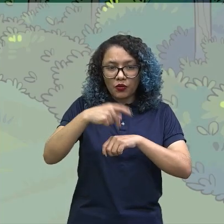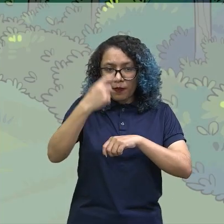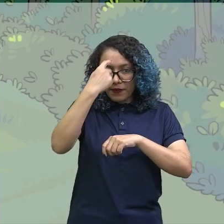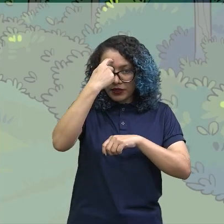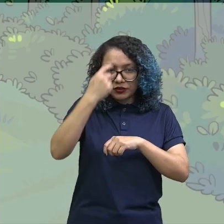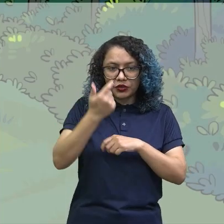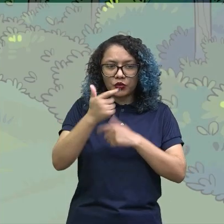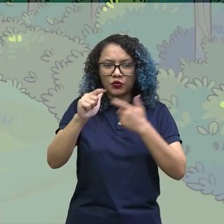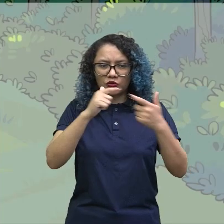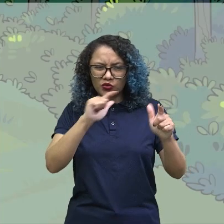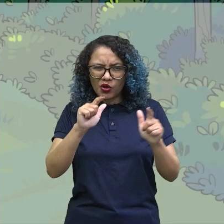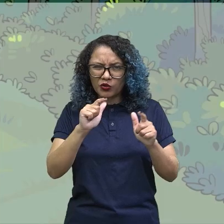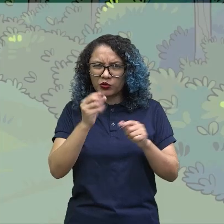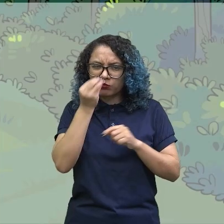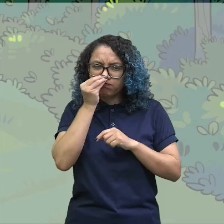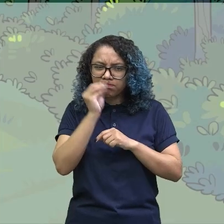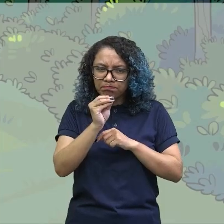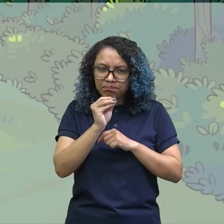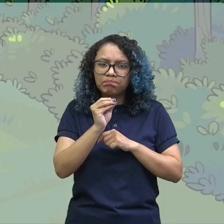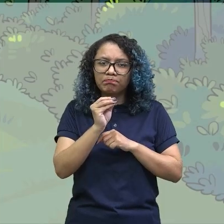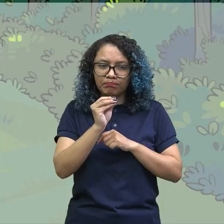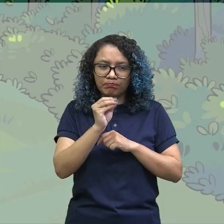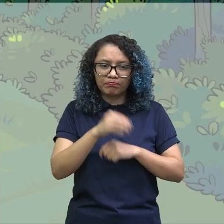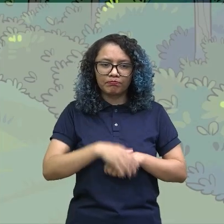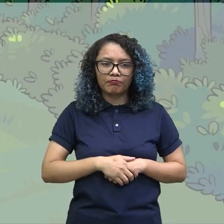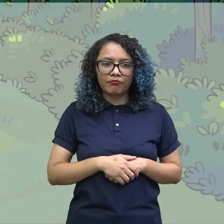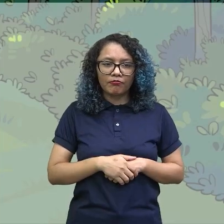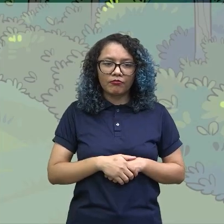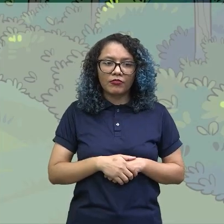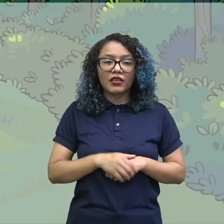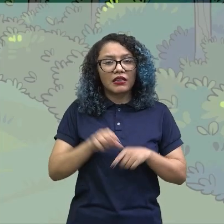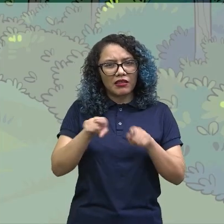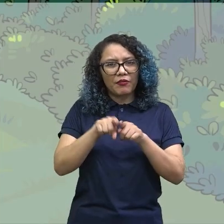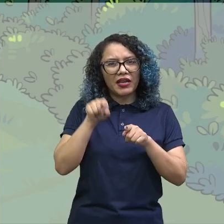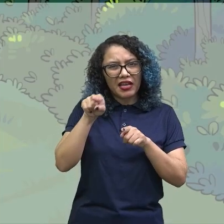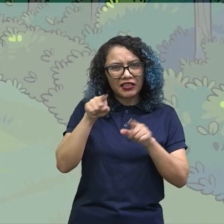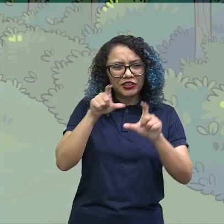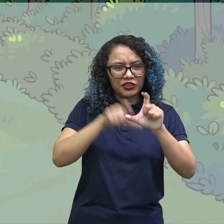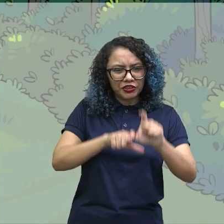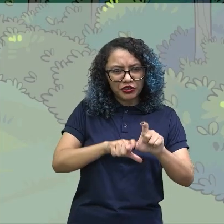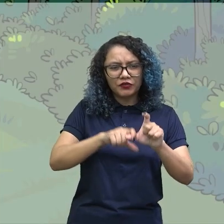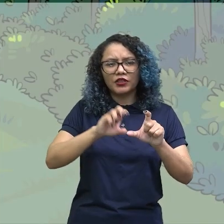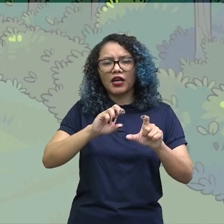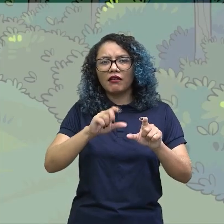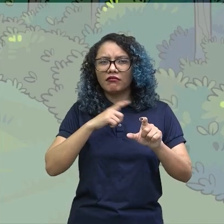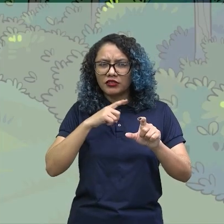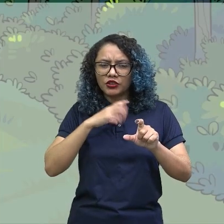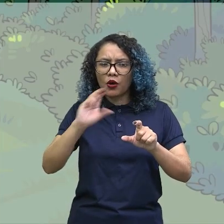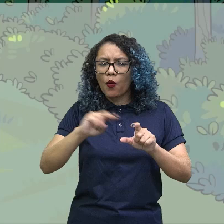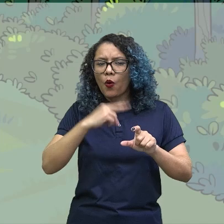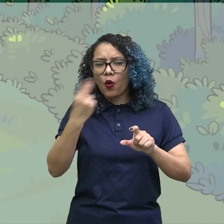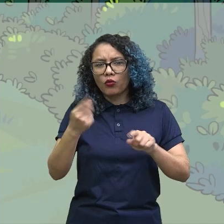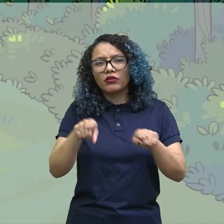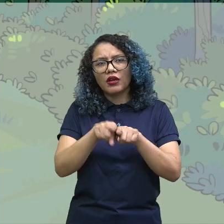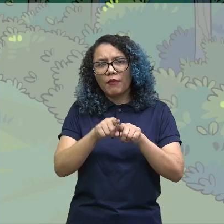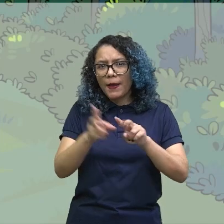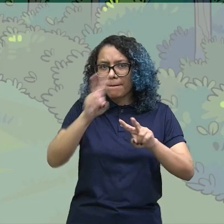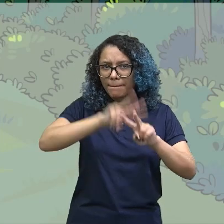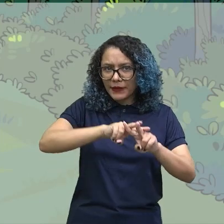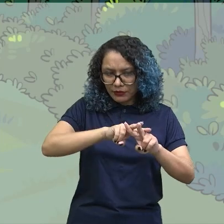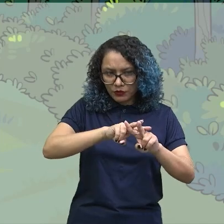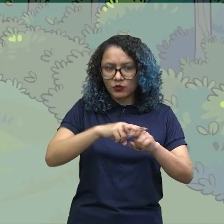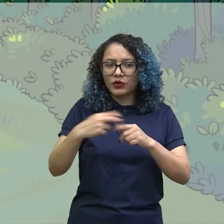árias, acrescida de condenados por dívidas e prisioneiros de guerra, certo? Então, depois